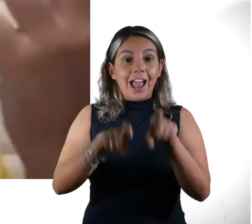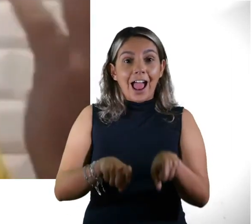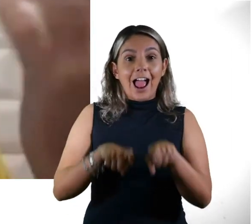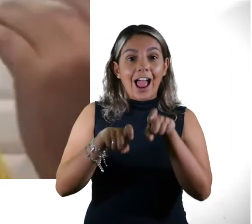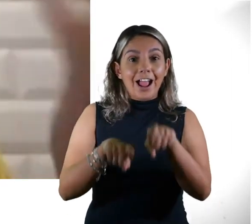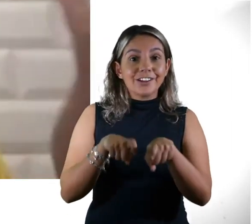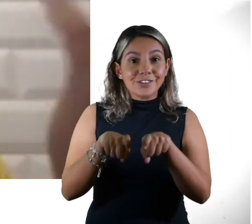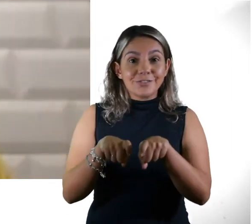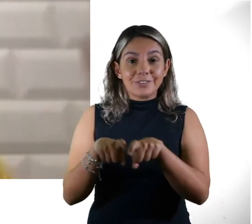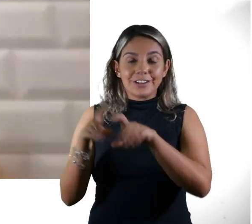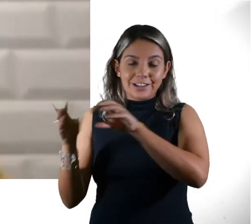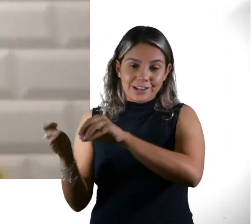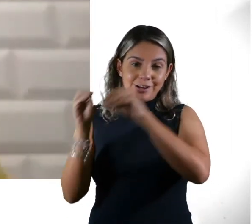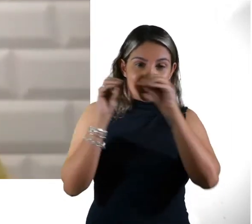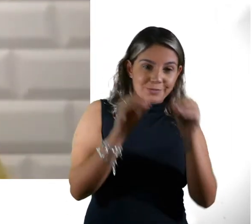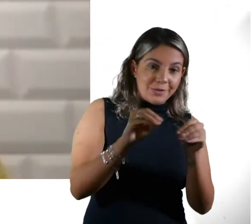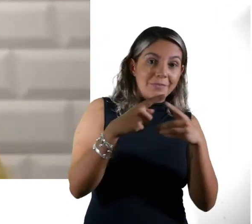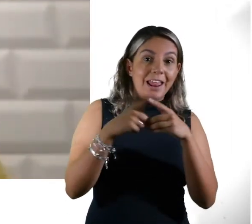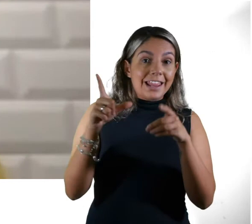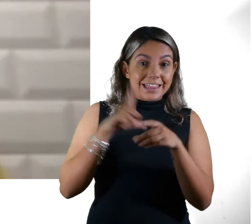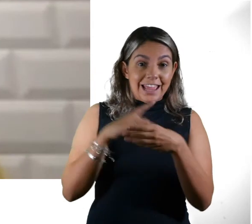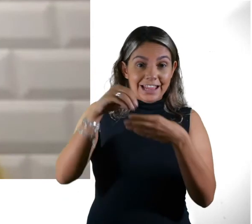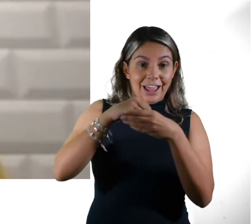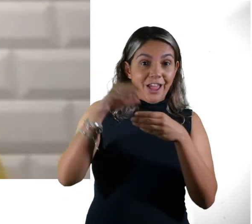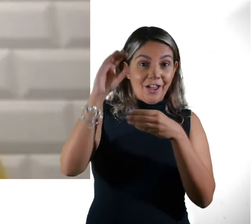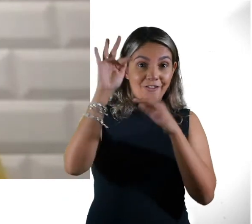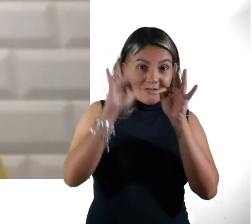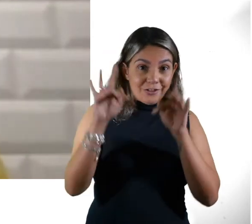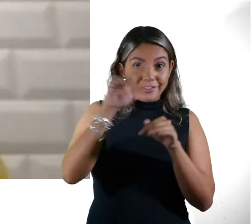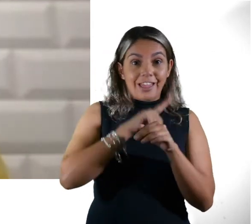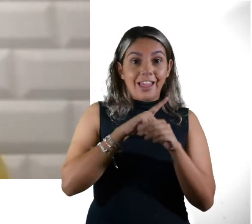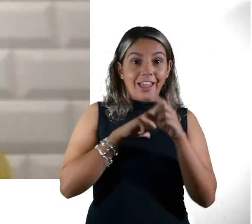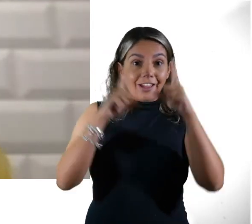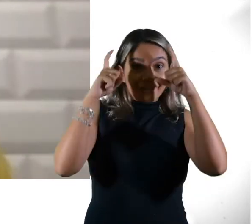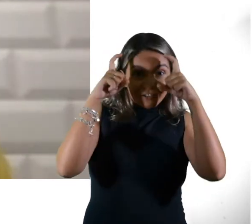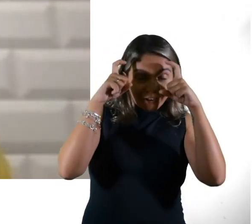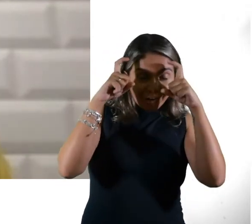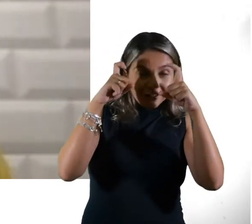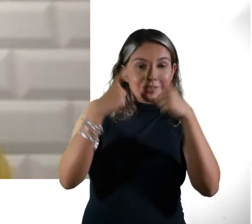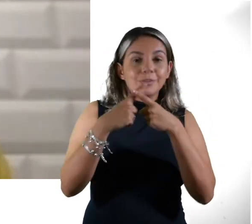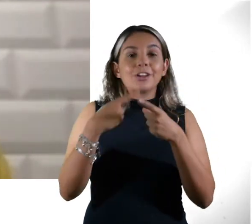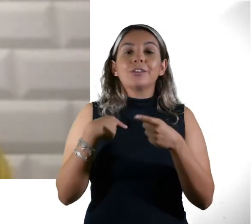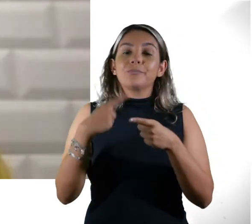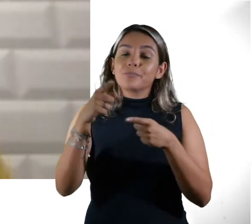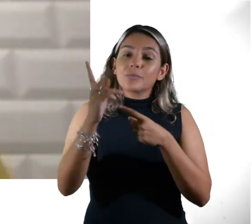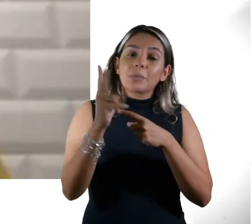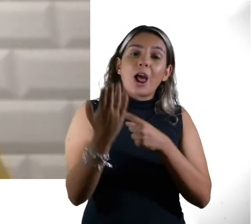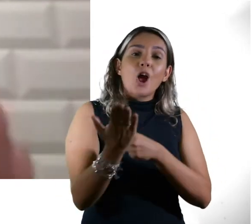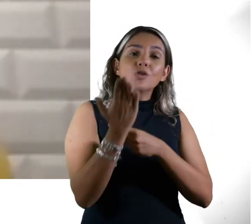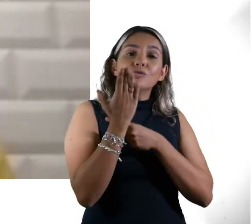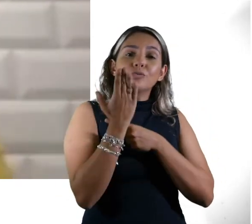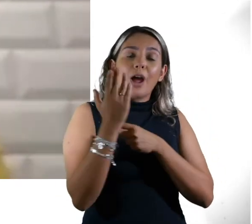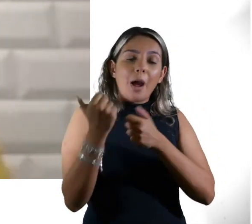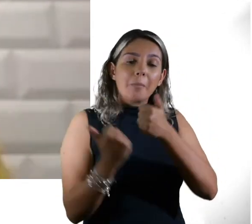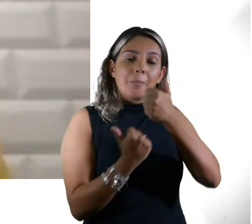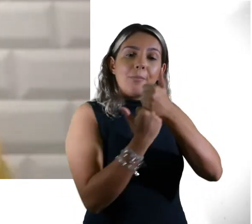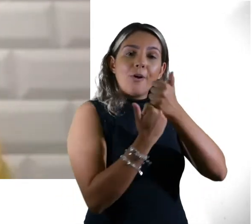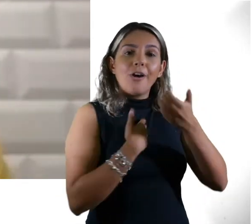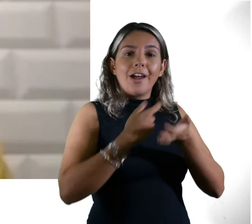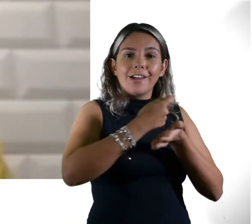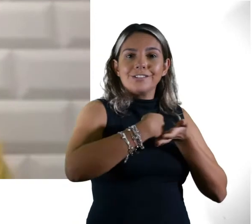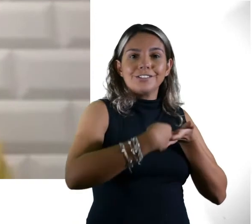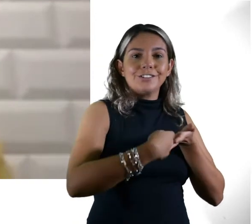ficar com... Isso ajudou-me na fotografia, não é? E a fotografia sempre me ajudou também como escritor, porque muitas vezes eu